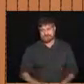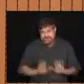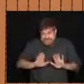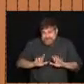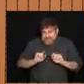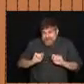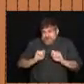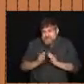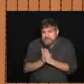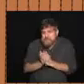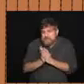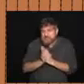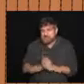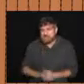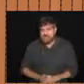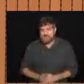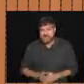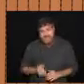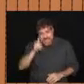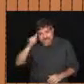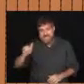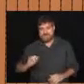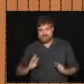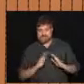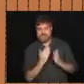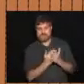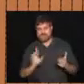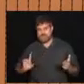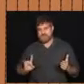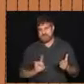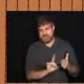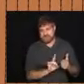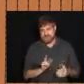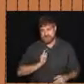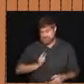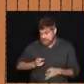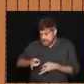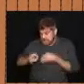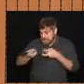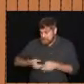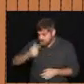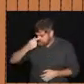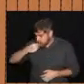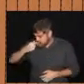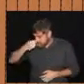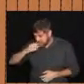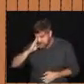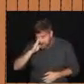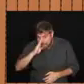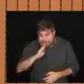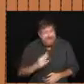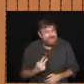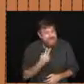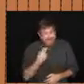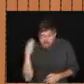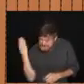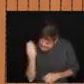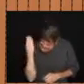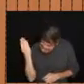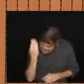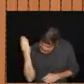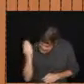quem puder, não deve ir à escola. Quem estiver com sintomas de gripe, principalmente, não deve ir de jeito